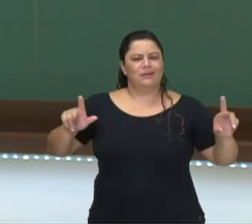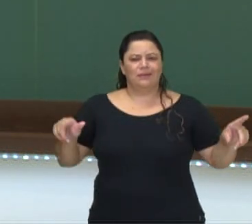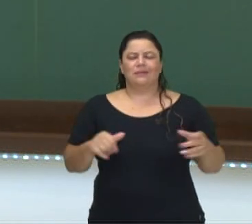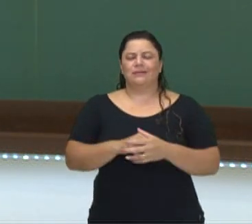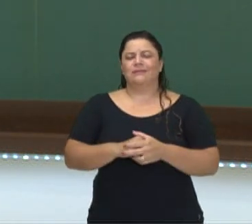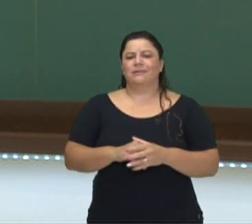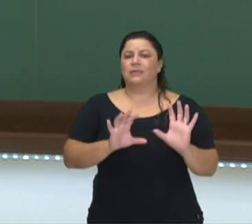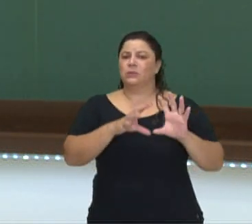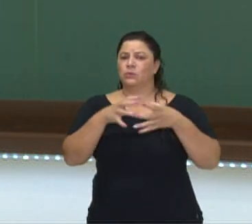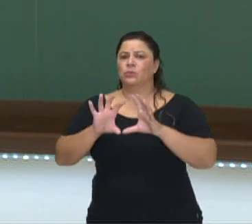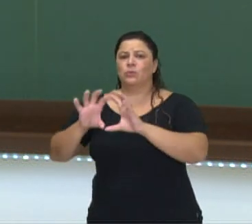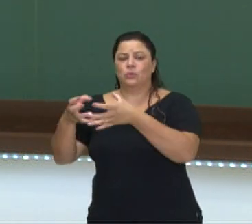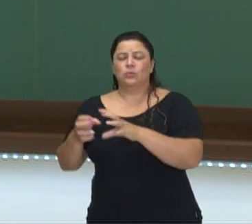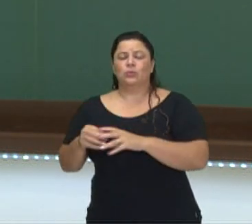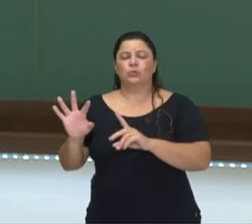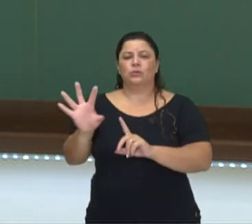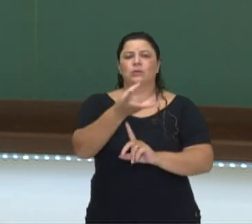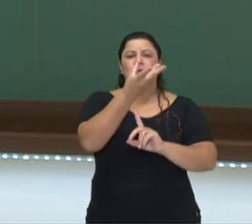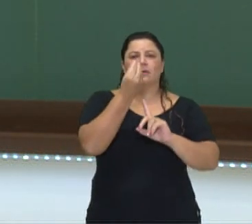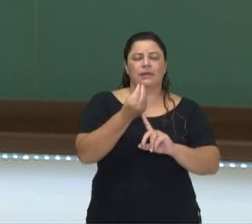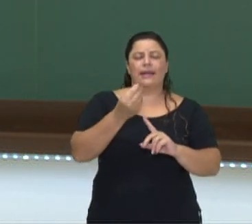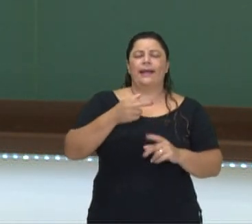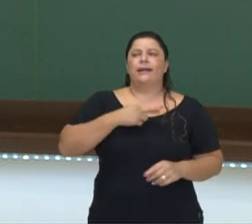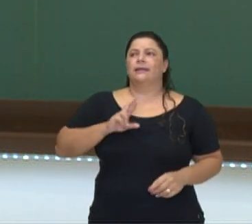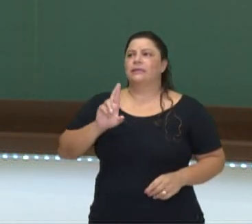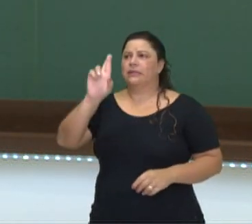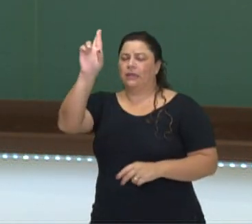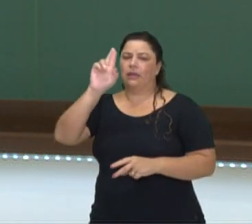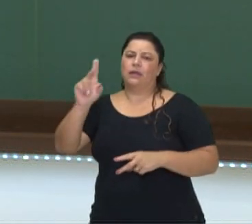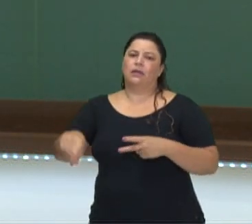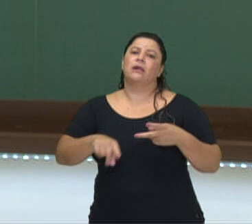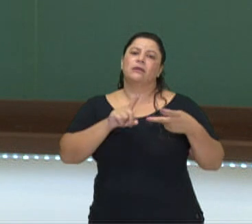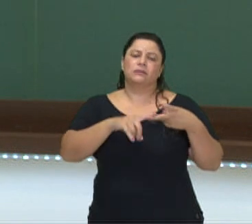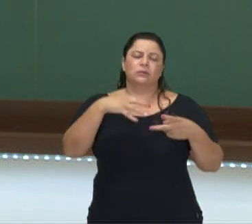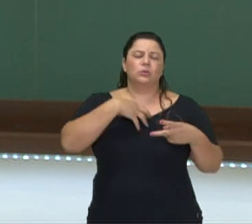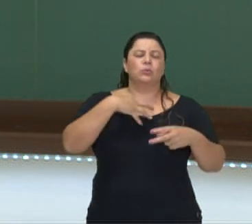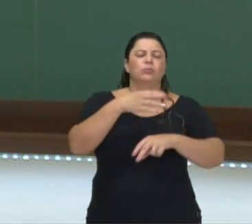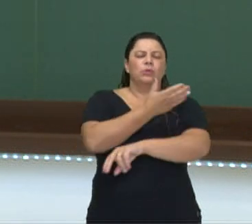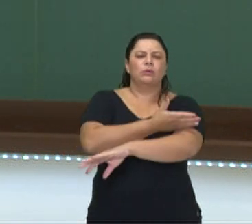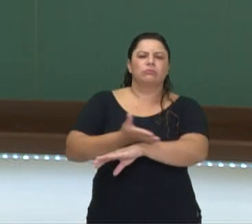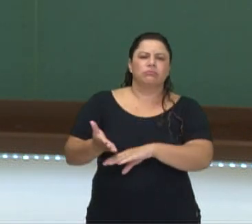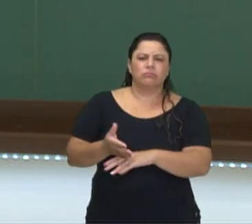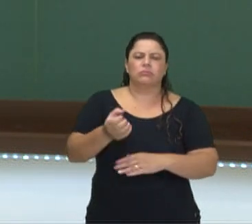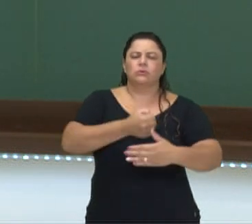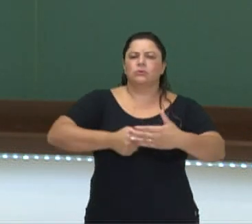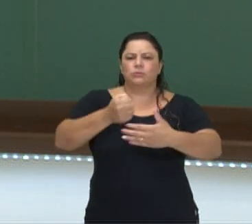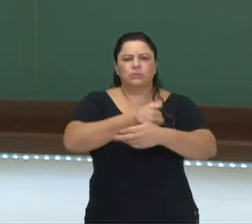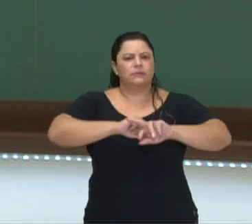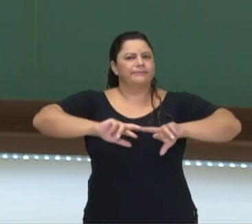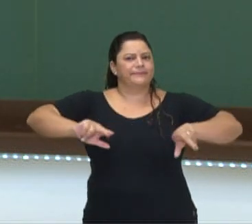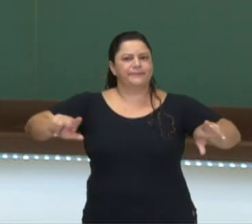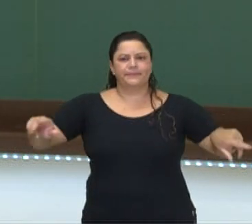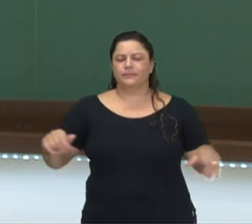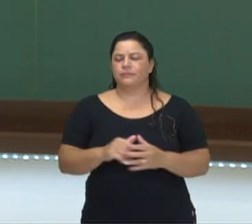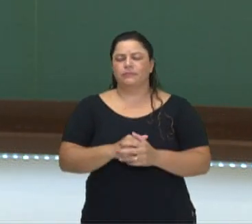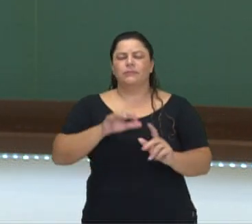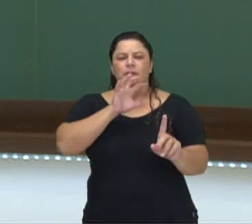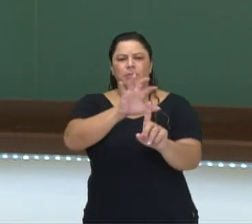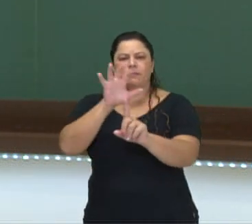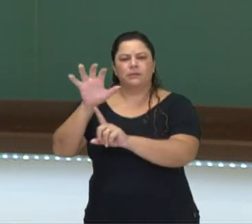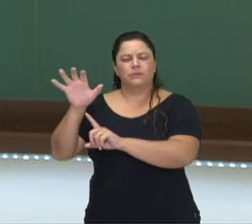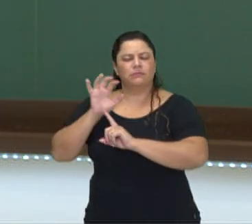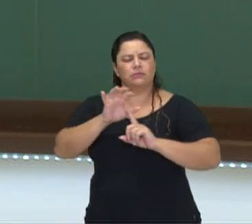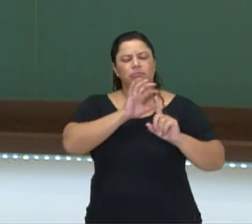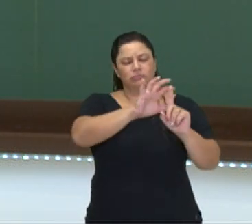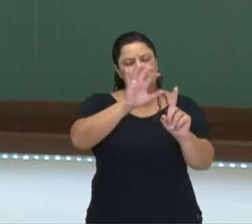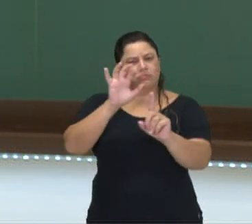diferentes grupos. Na arte, na religião, nos modos, nos costumes, na culinária, tudo isso vai refletir